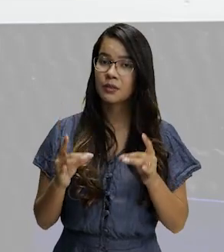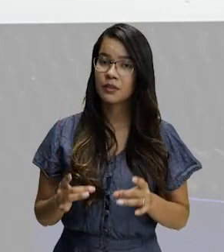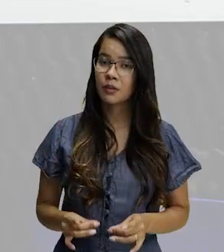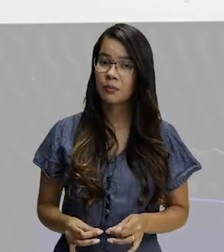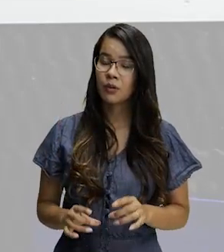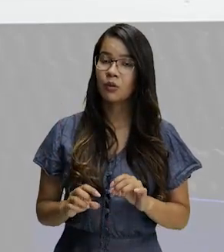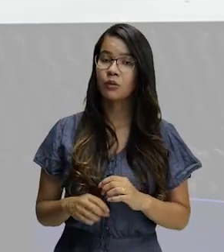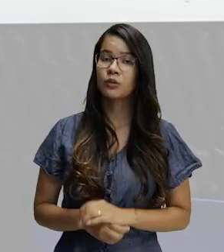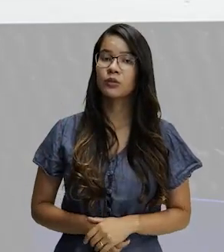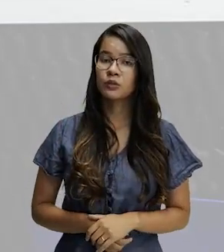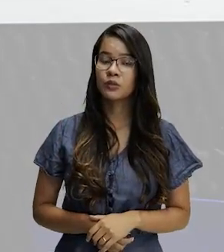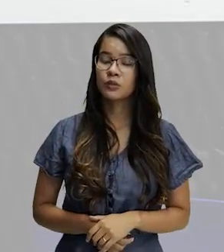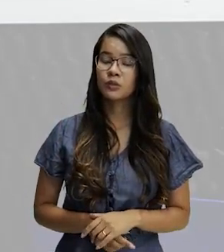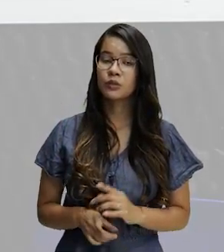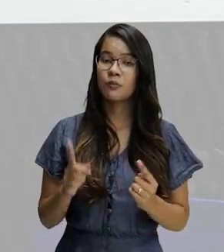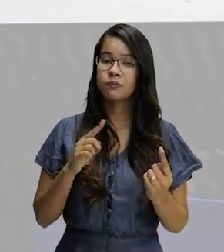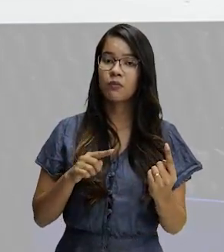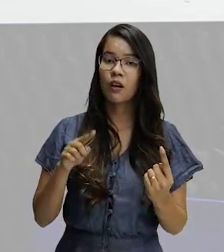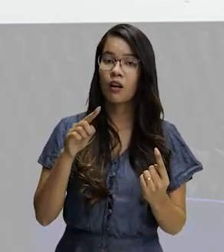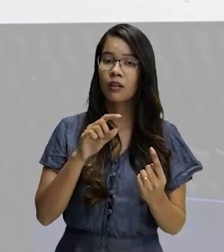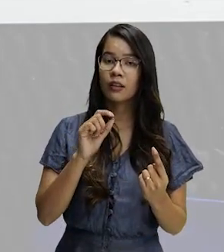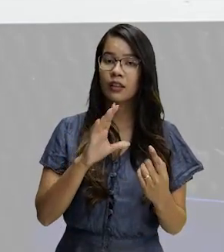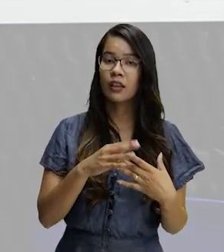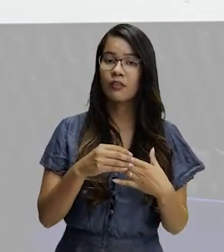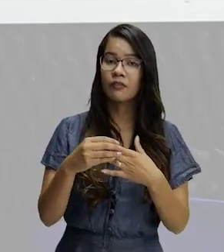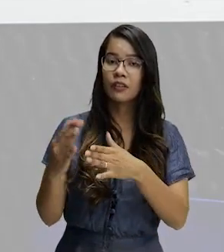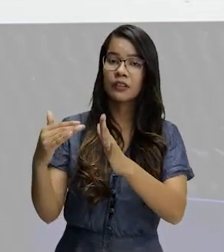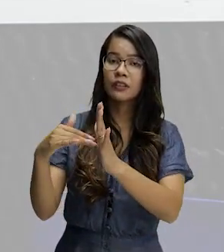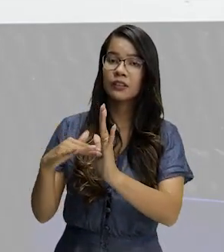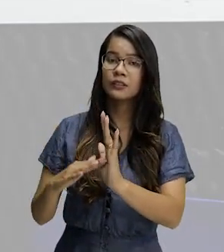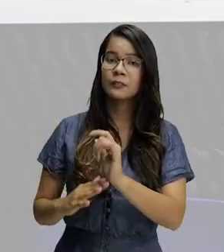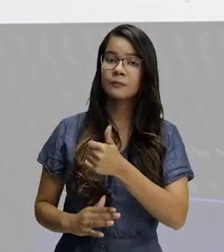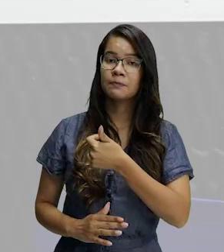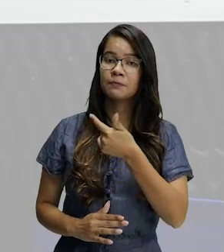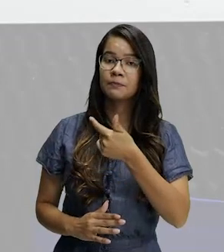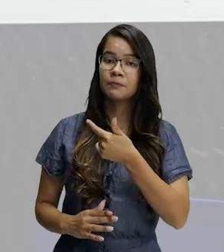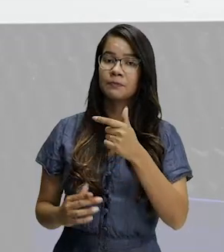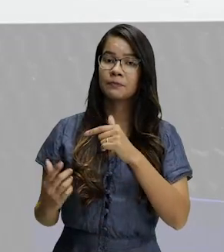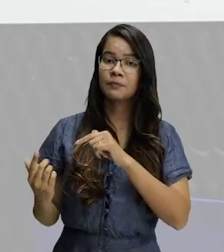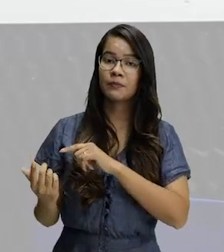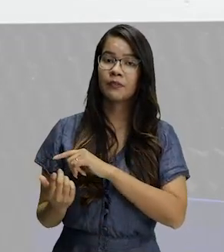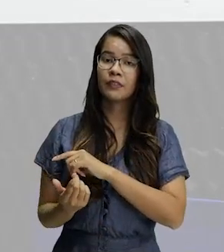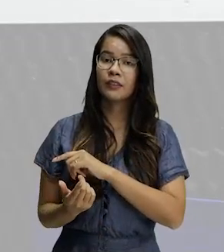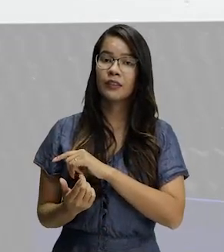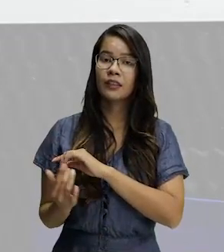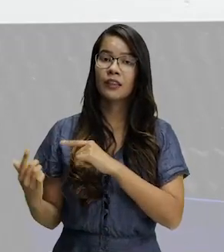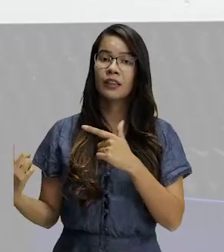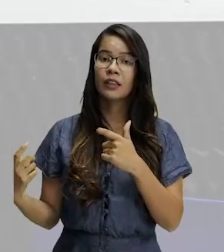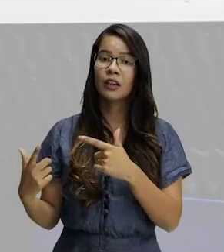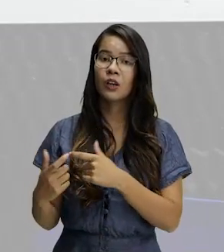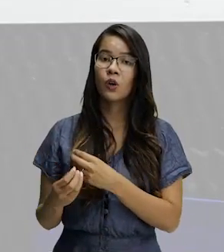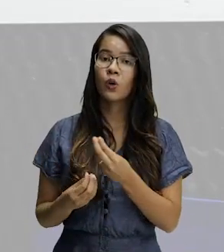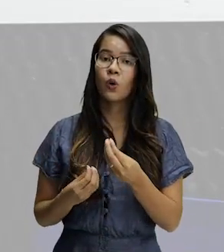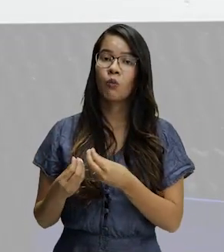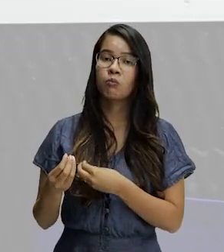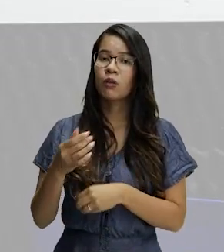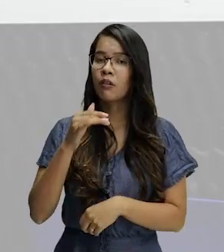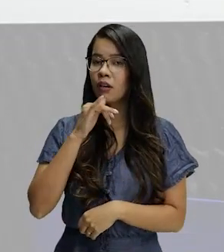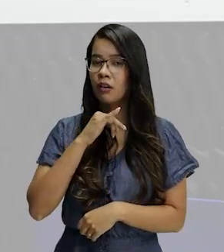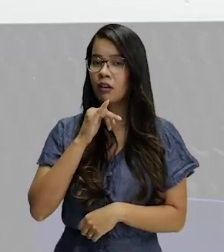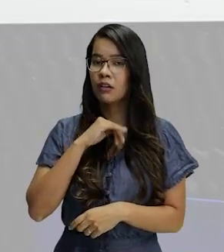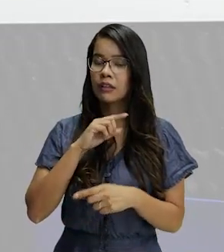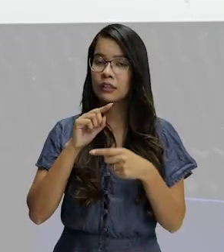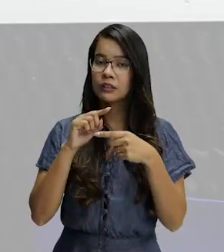os motivos que levaram à Segunda Guerra. Como, por exemplo, a redivisão dos mercados pelo